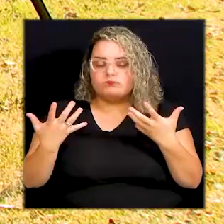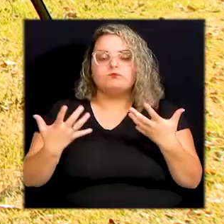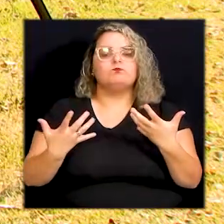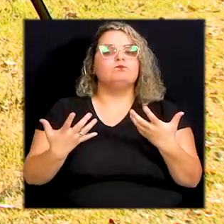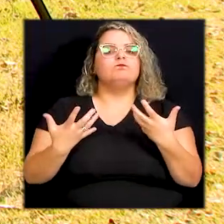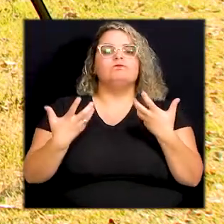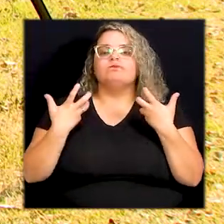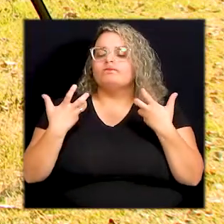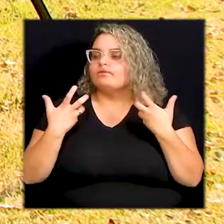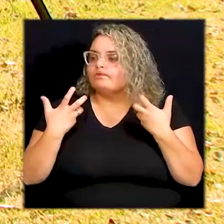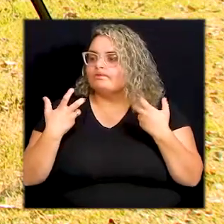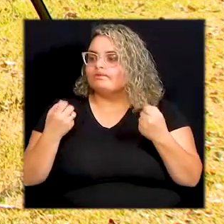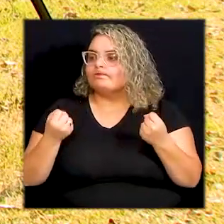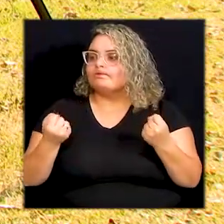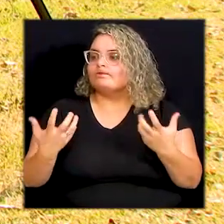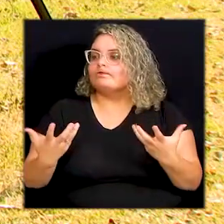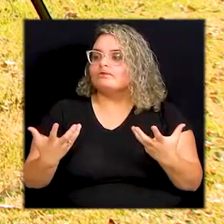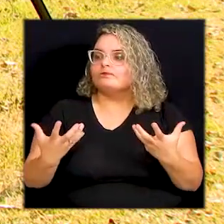tão